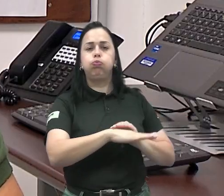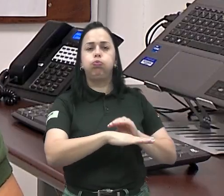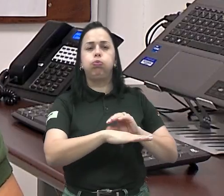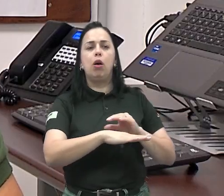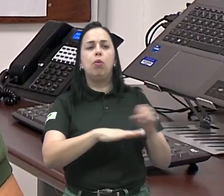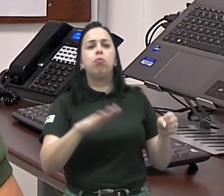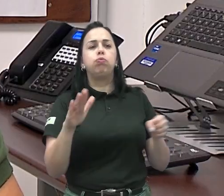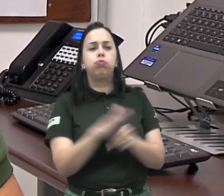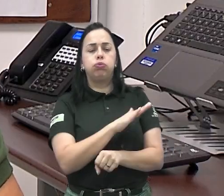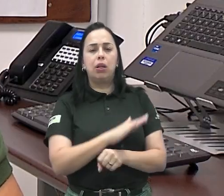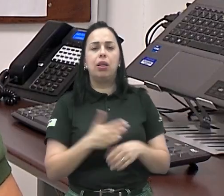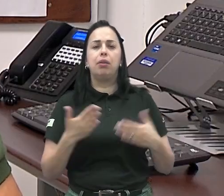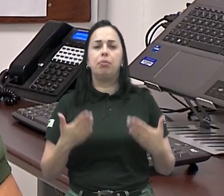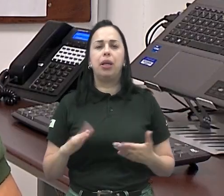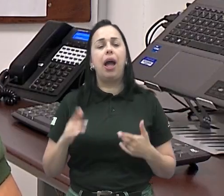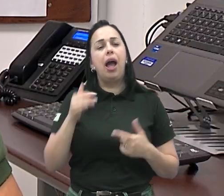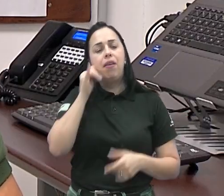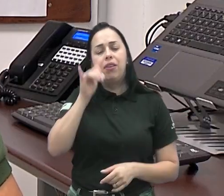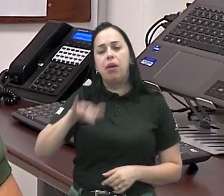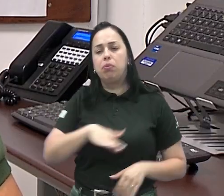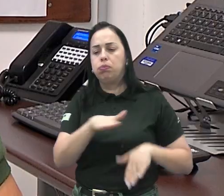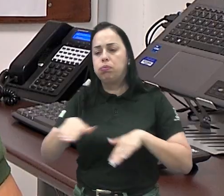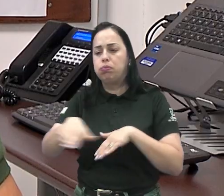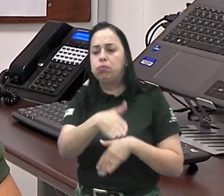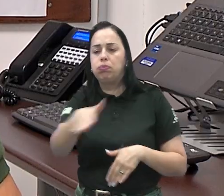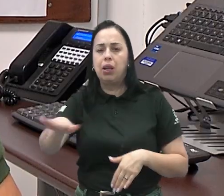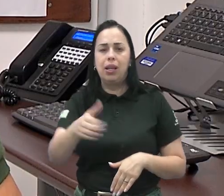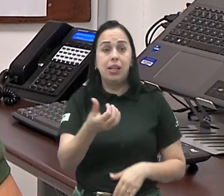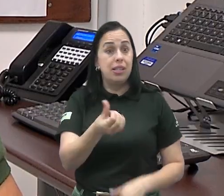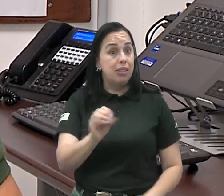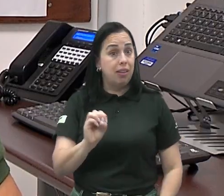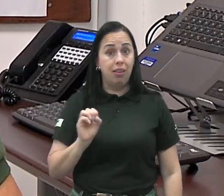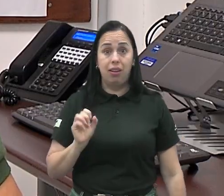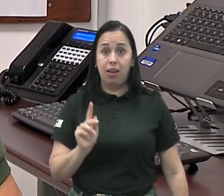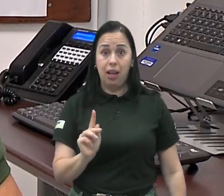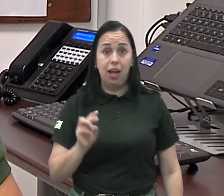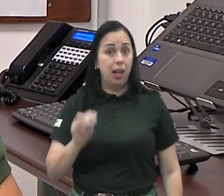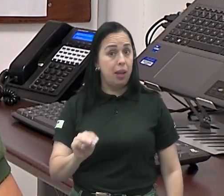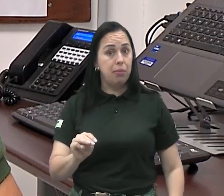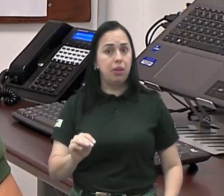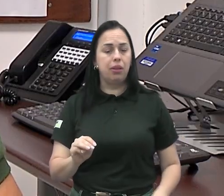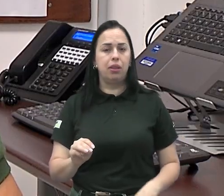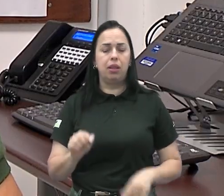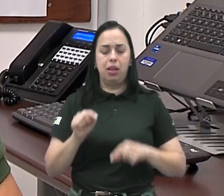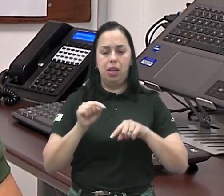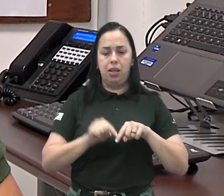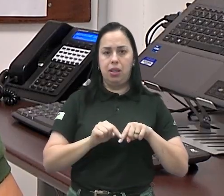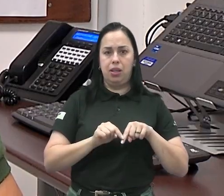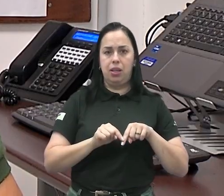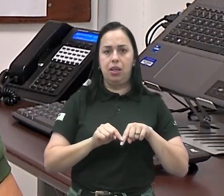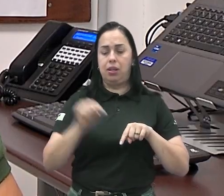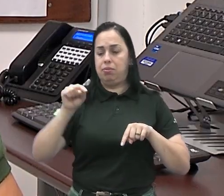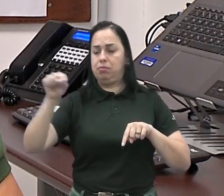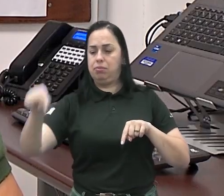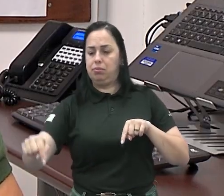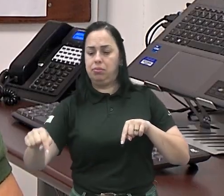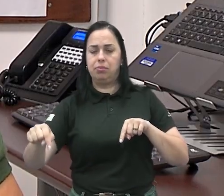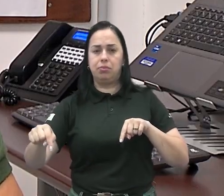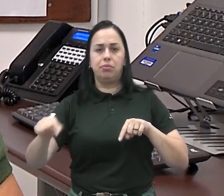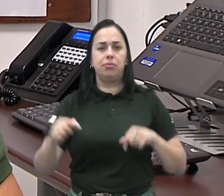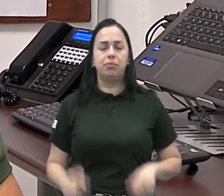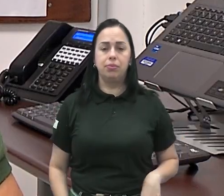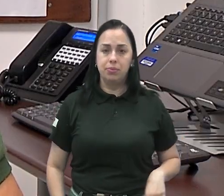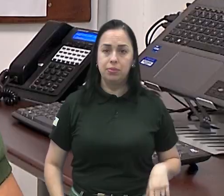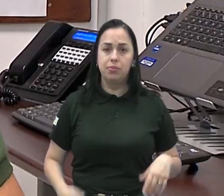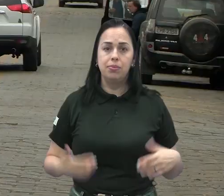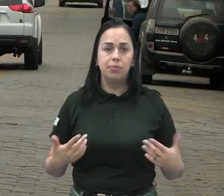Você otimiza isso, ele passa a circular menos na estrada. Estamos falando aí de 60 quilômetros entre o nosso centro municipal de triagem e